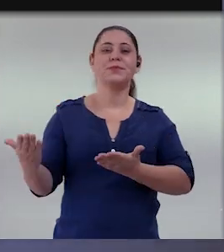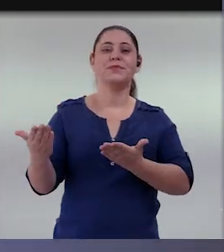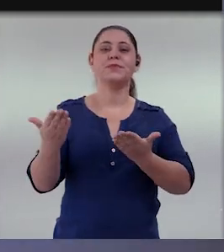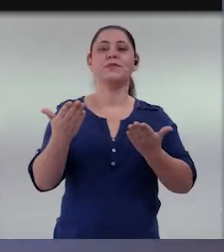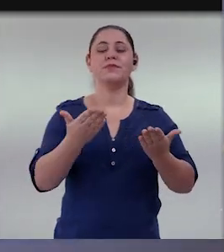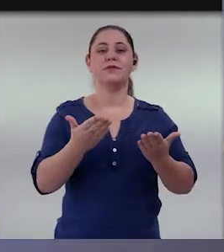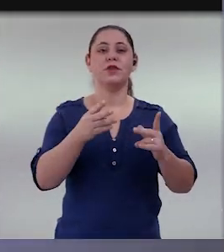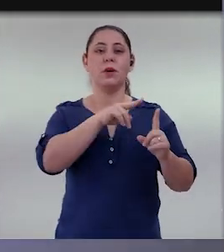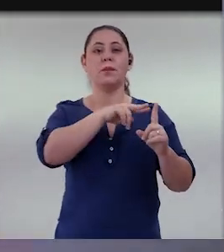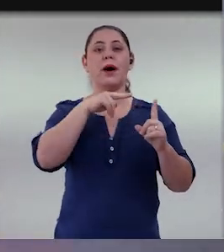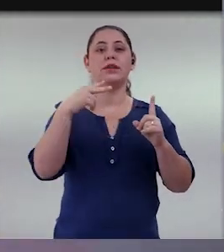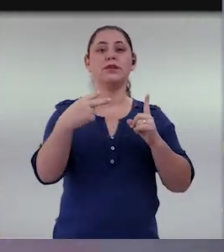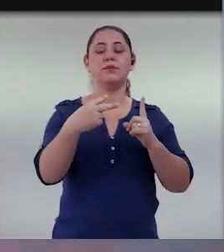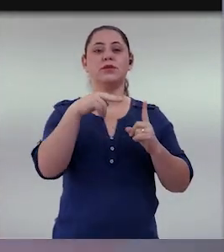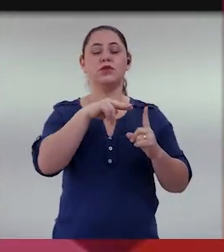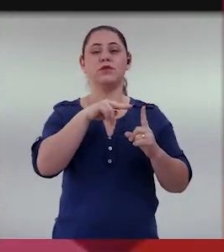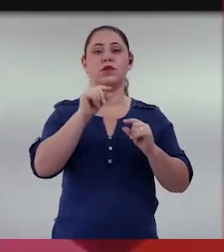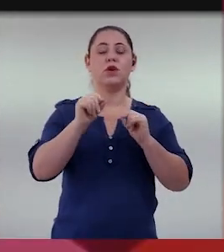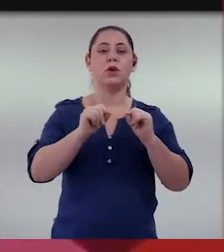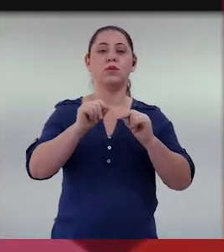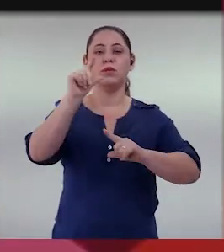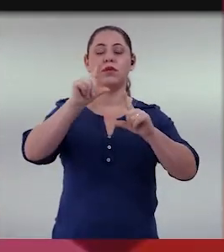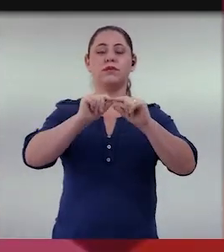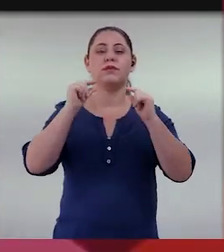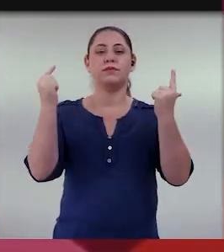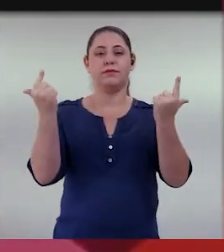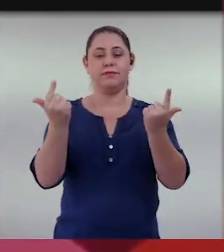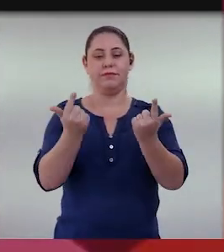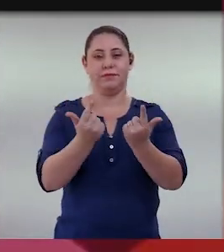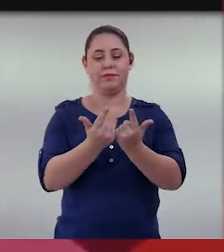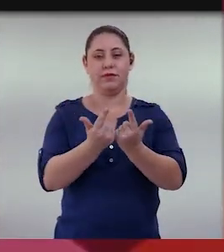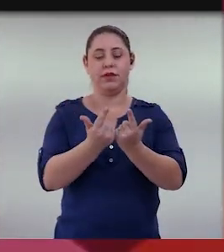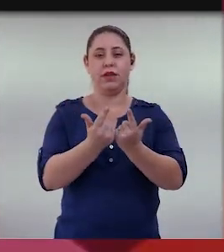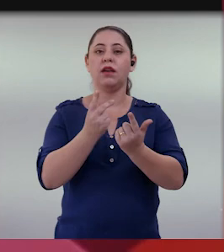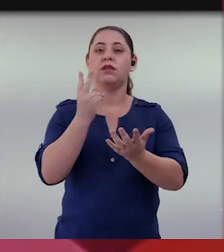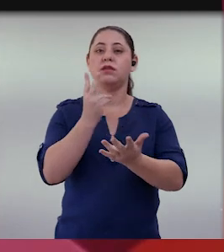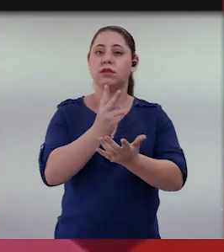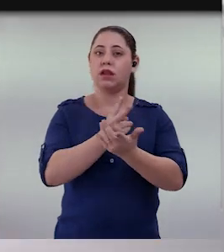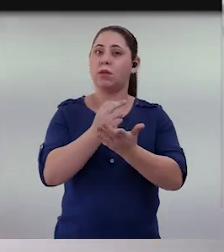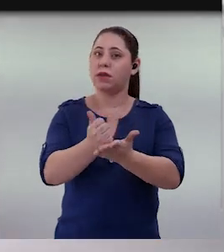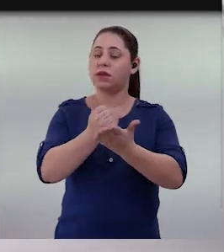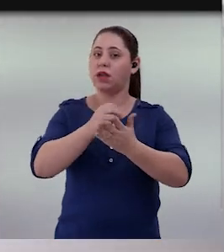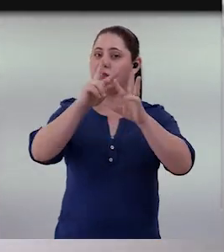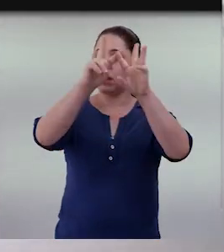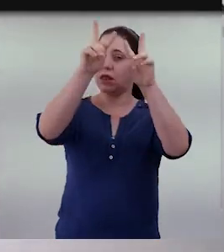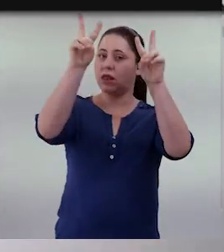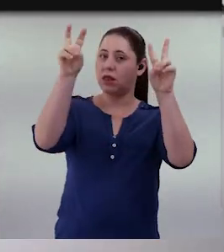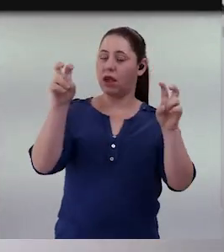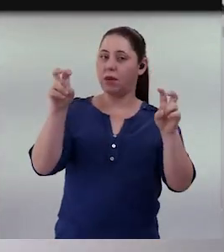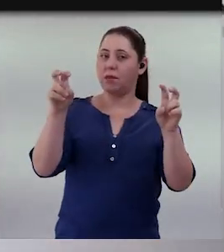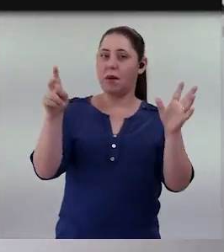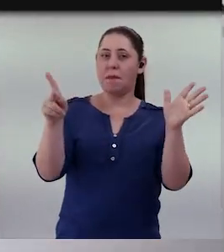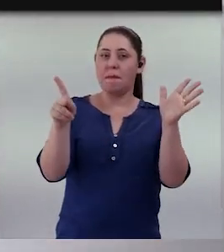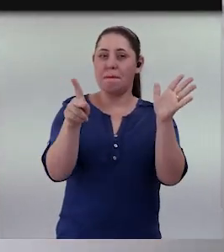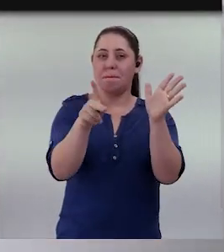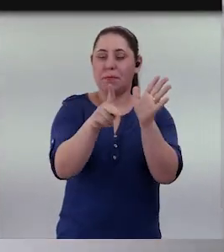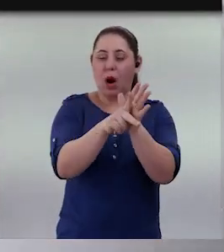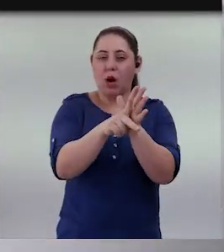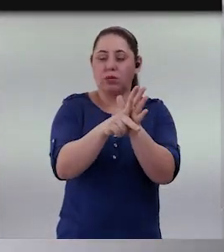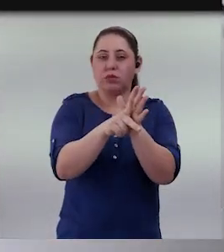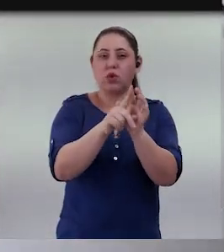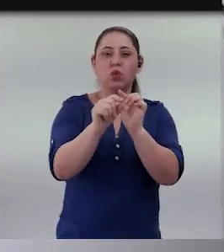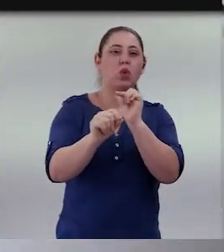Olá para todo mundo, seja muito bem-vindo ao Perspectiva, programa da TV Assembleia que está sempre trazendo